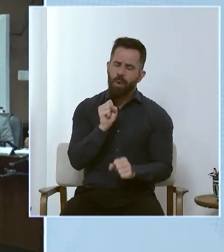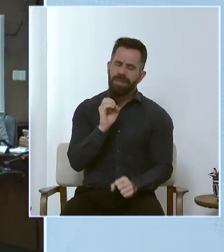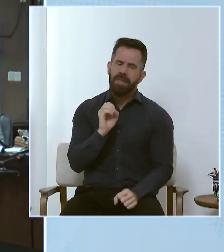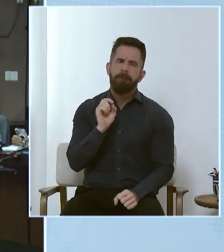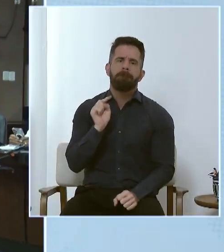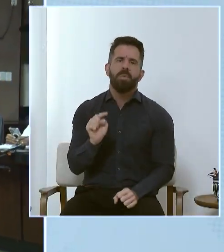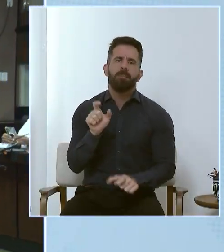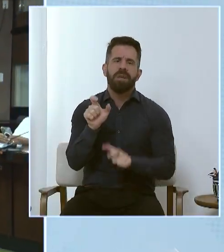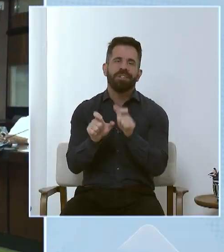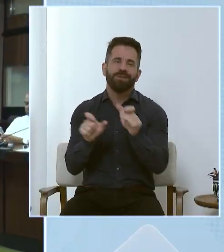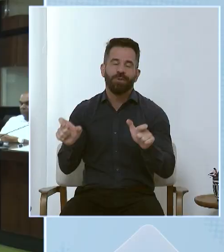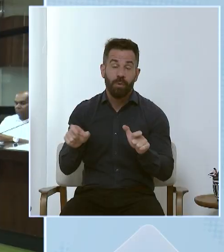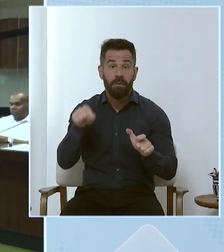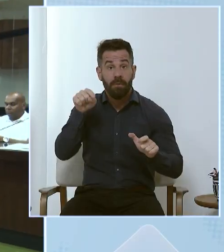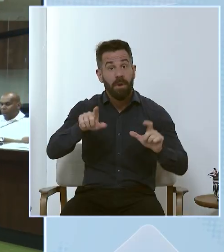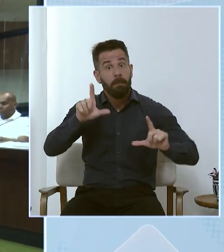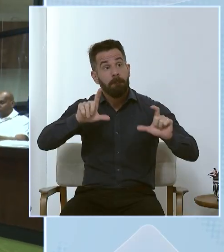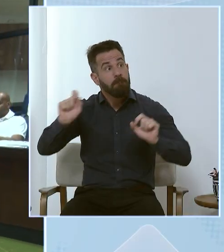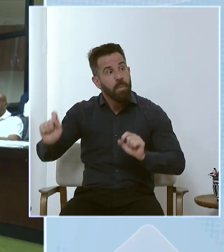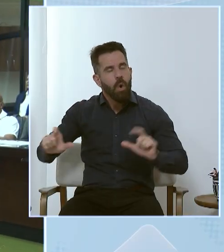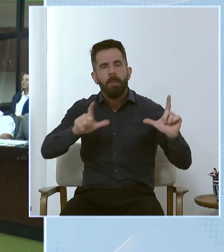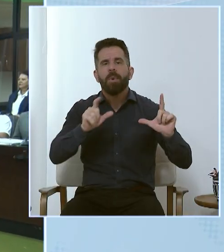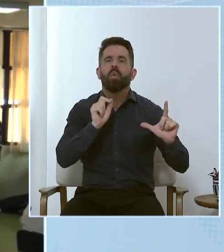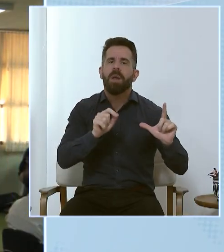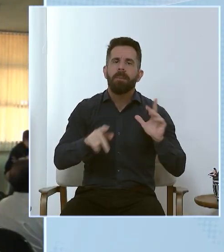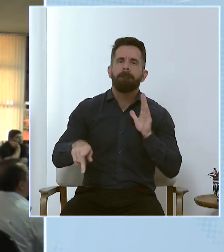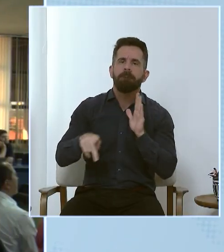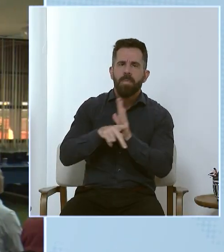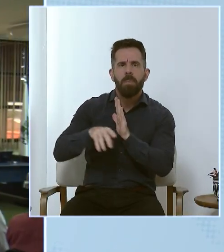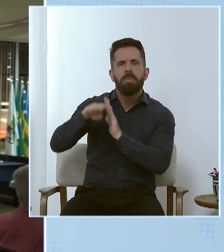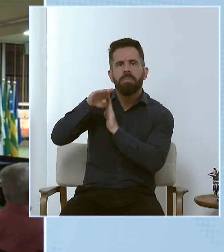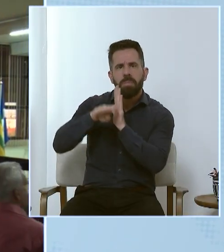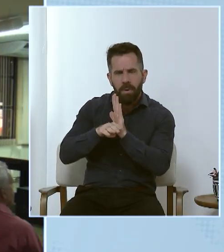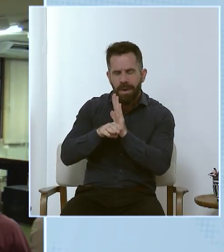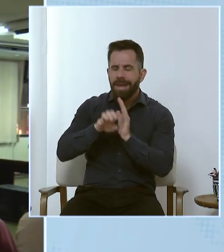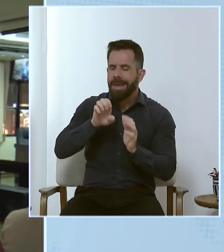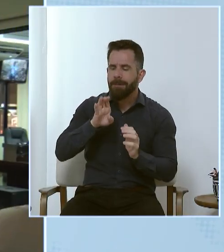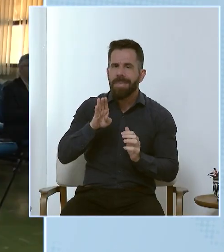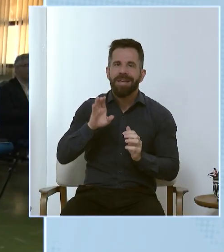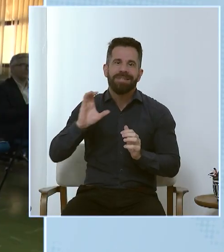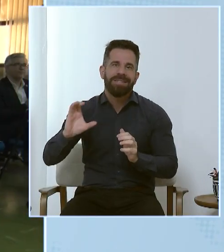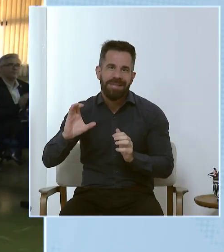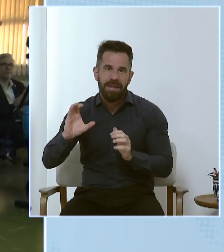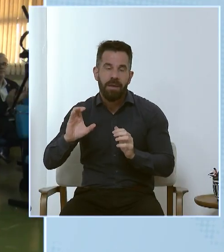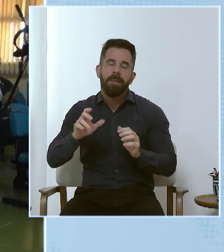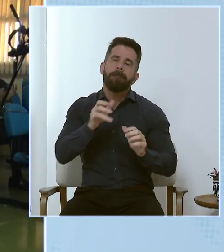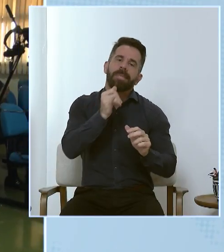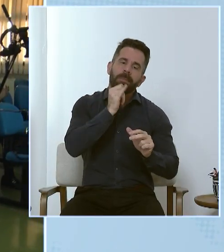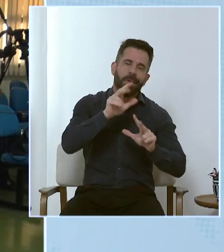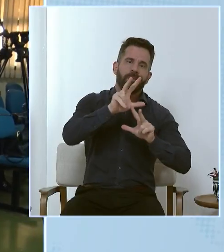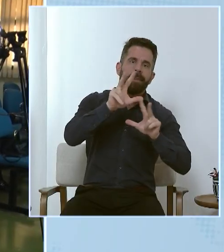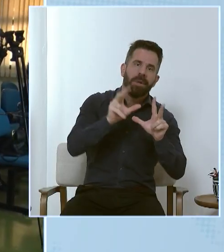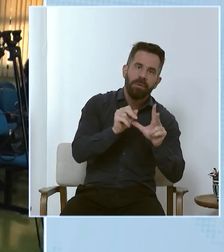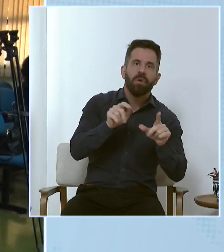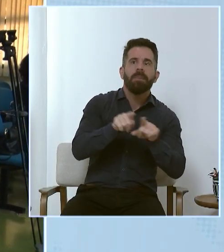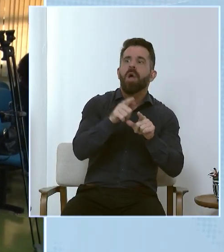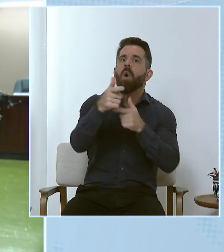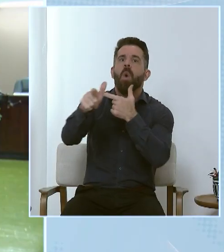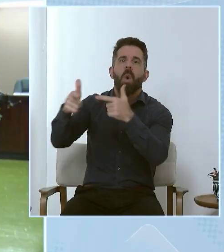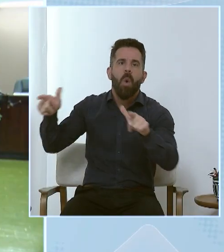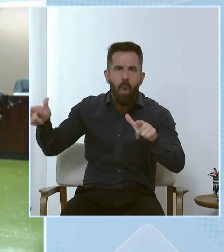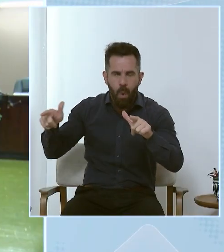programação reúne conteúdos dos canais da EBC, como a TV Brasil, e de emissoras legislativas